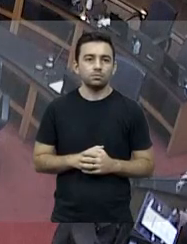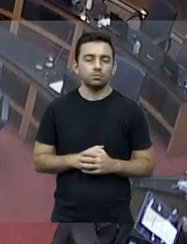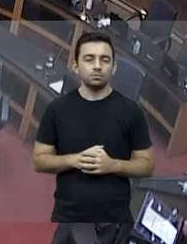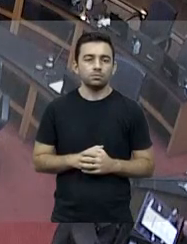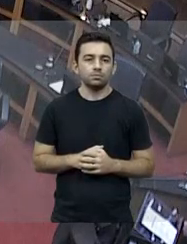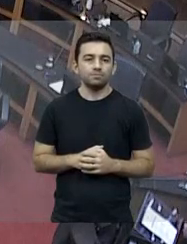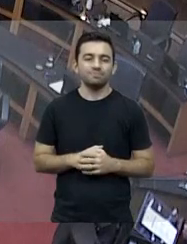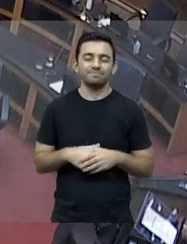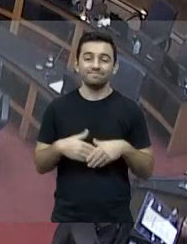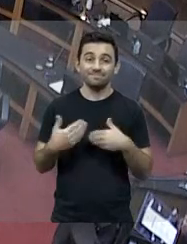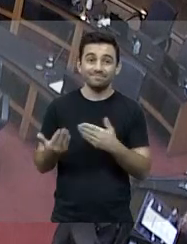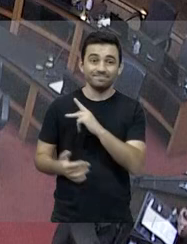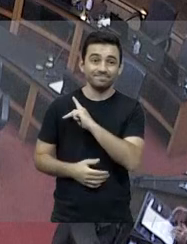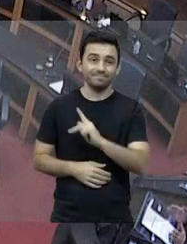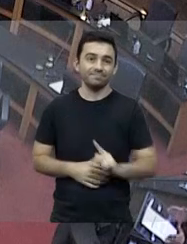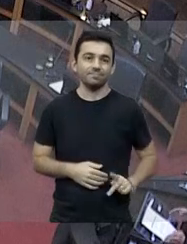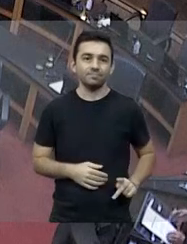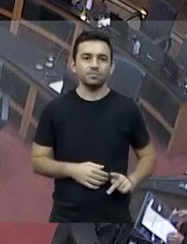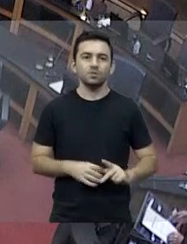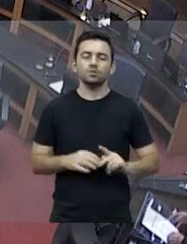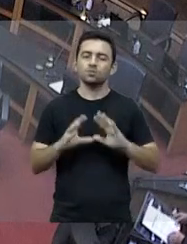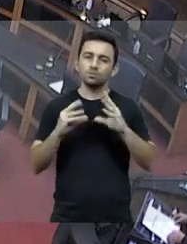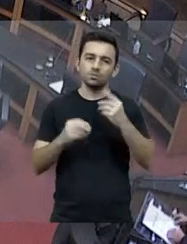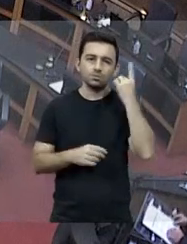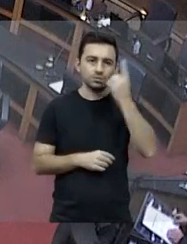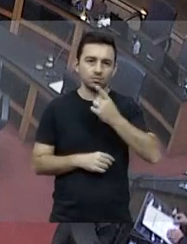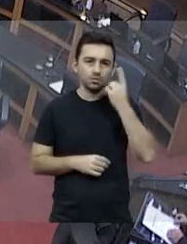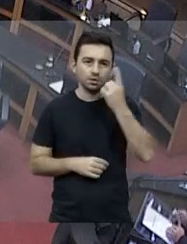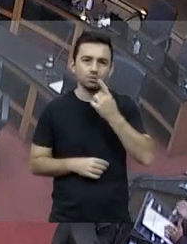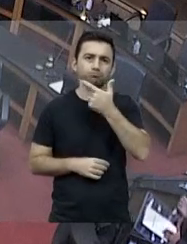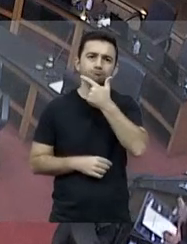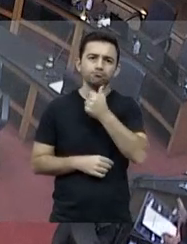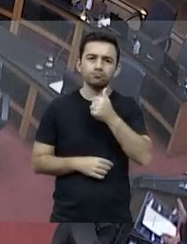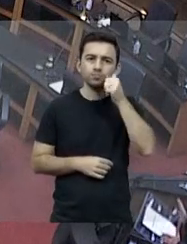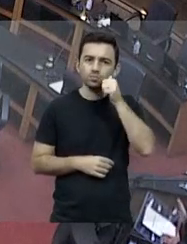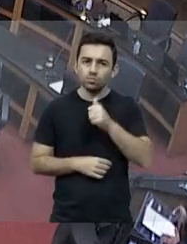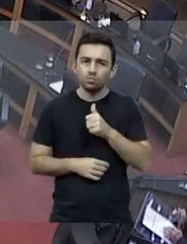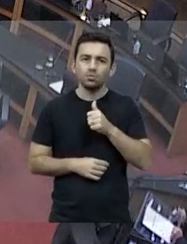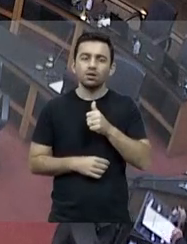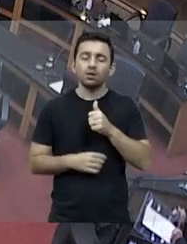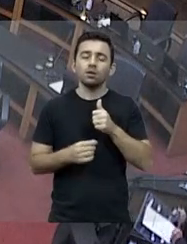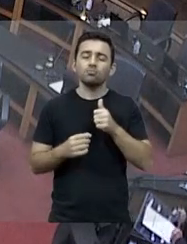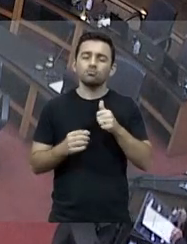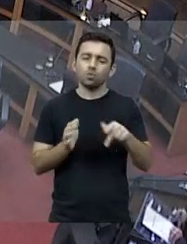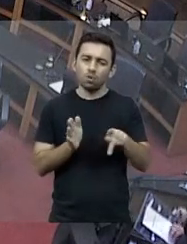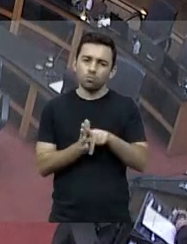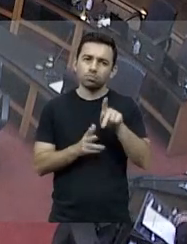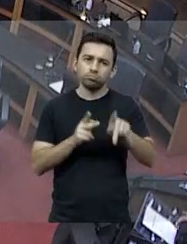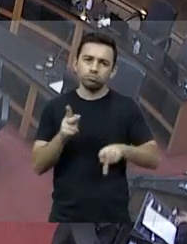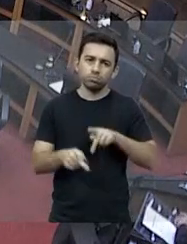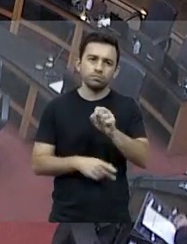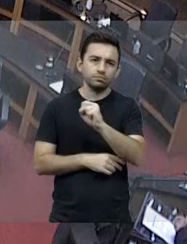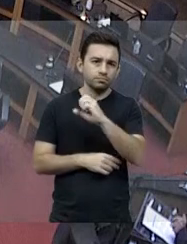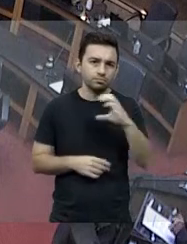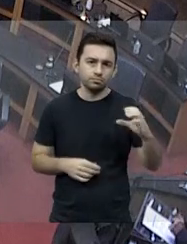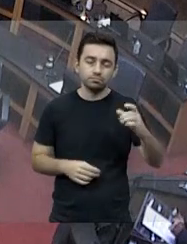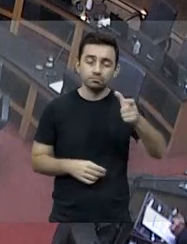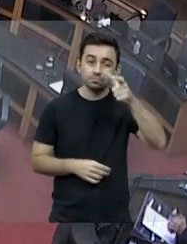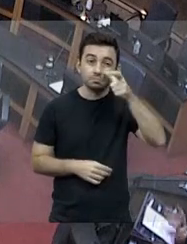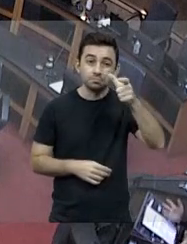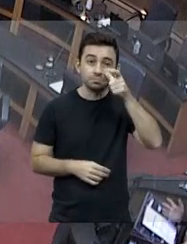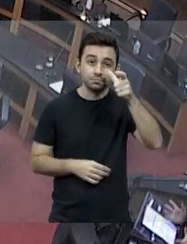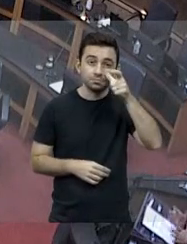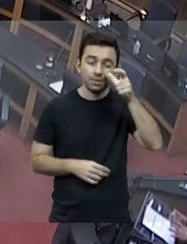Senhor presidente, senhores deputados, senhoras deputadas, estimados catarinenses que acompanham